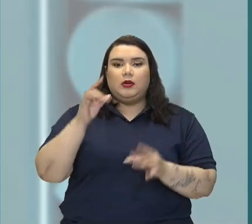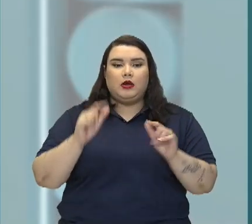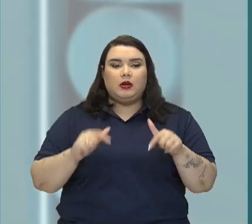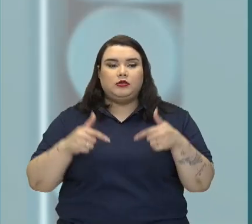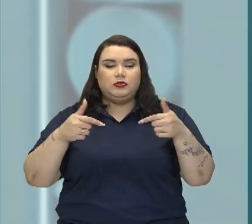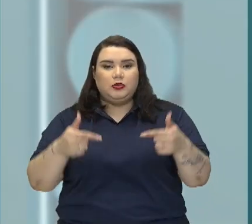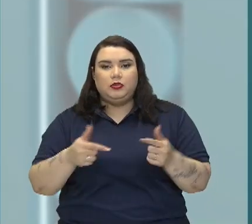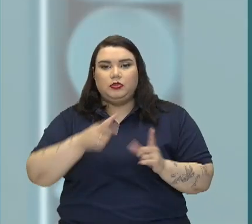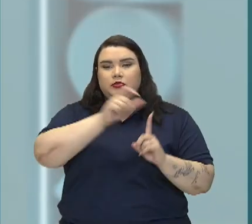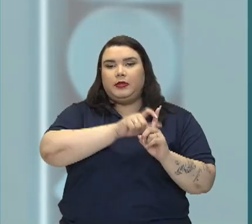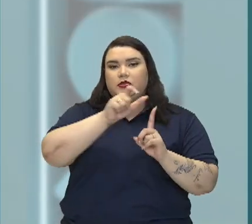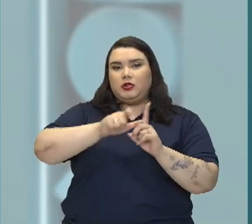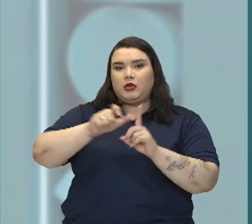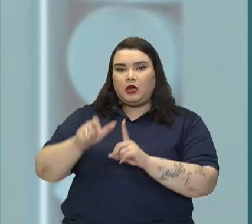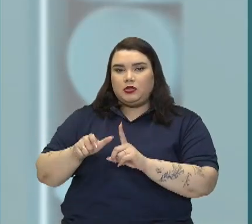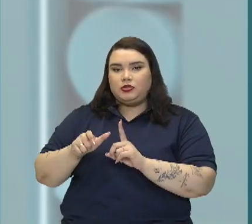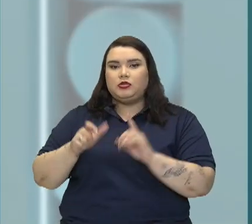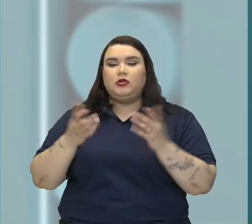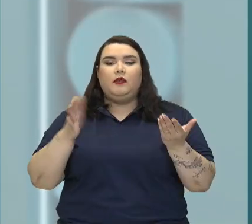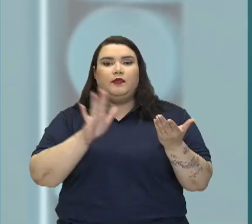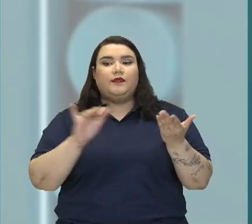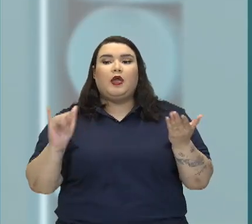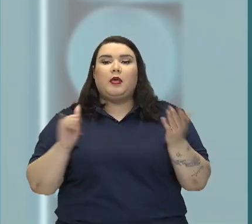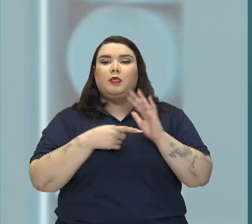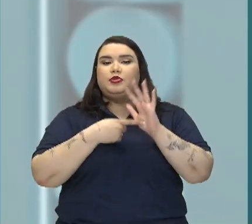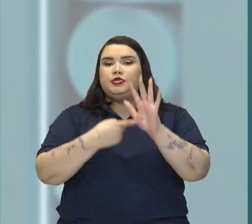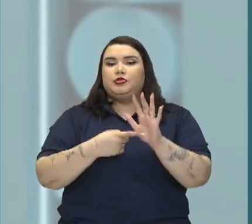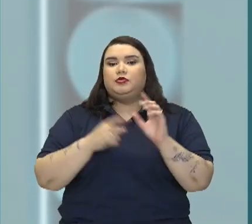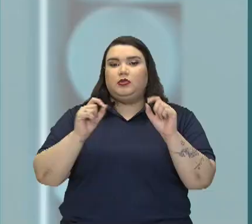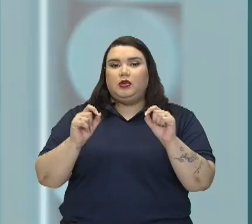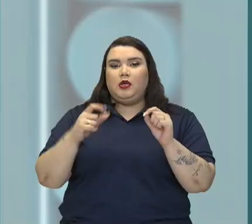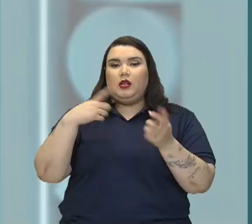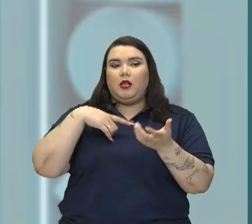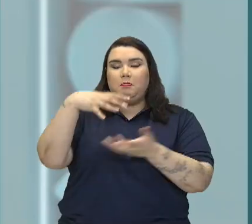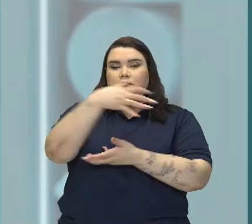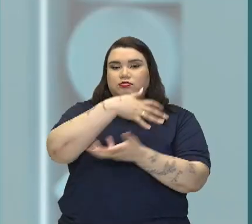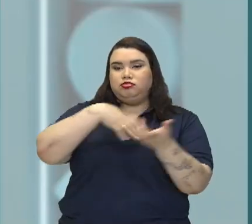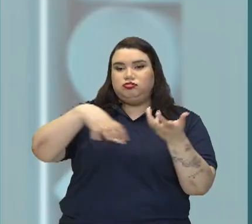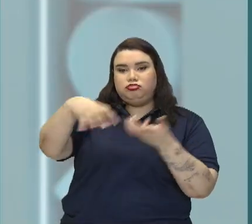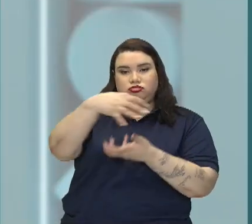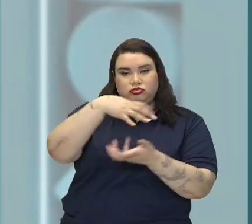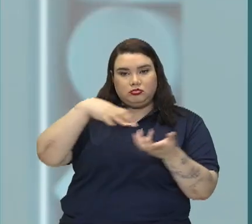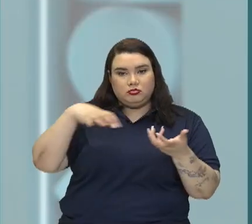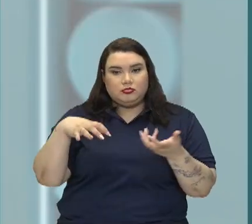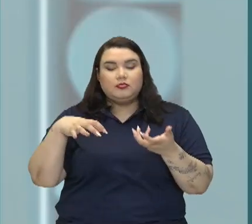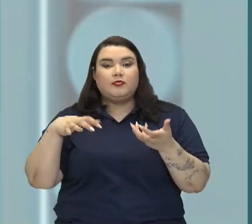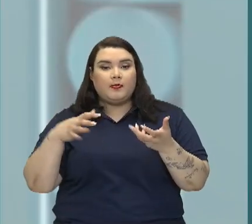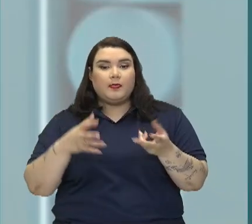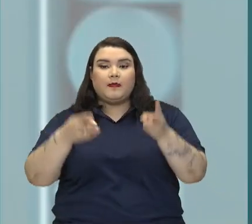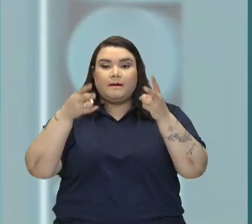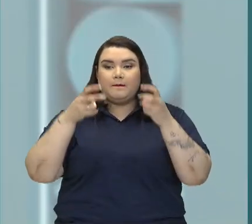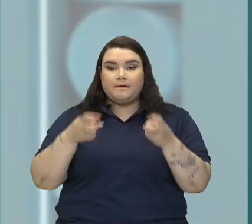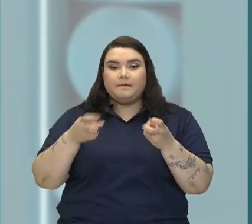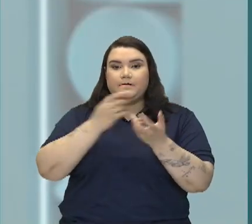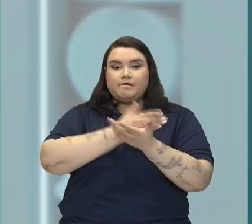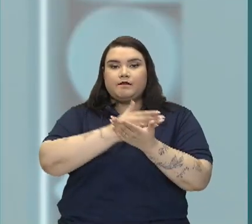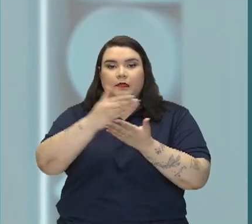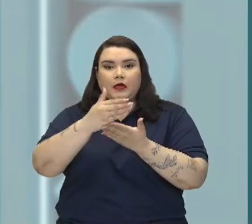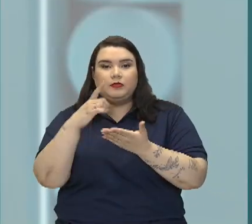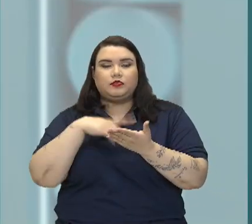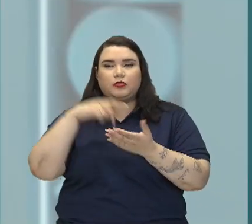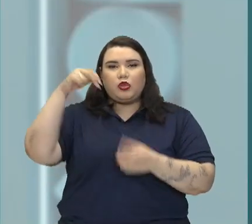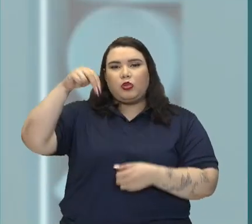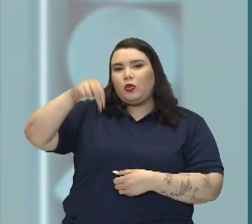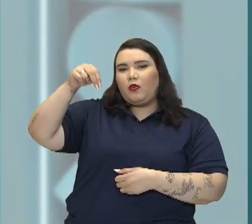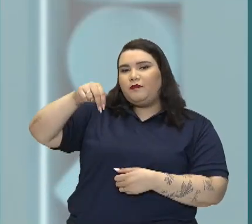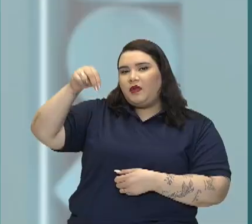das personagens e vai trazer um conflito. Vocês já perceberam que vocês começam a ver uma novela